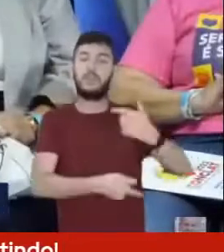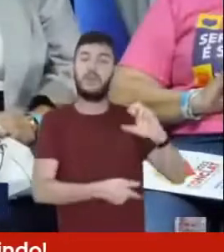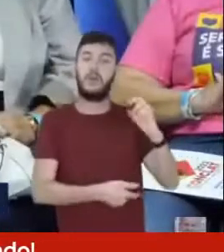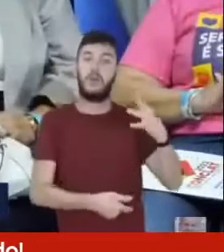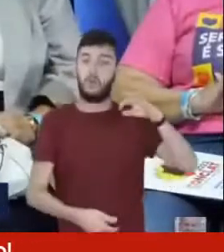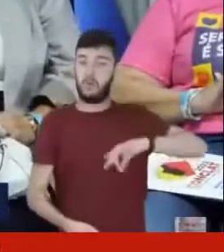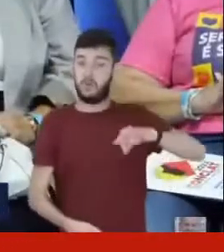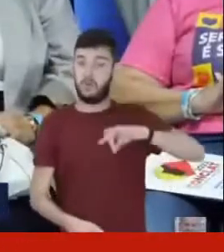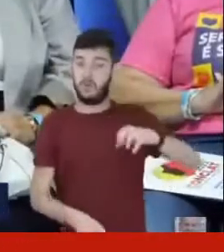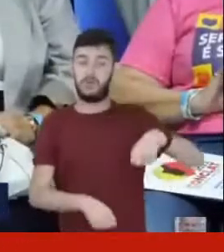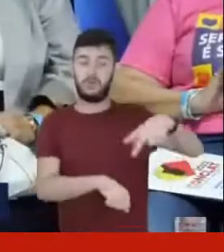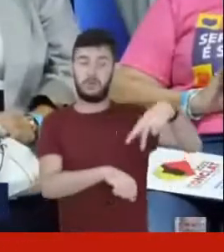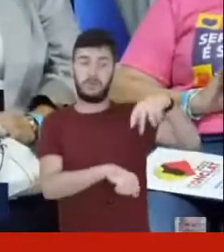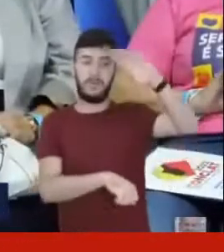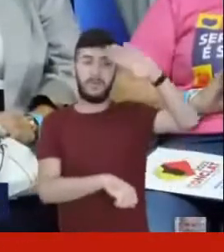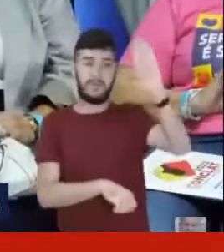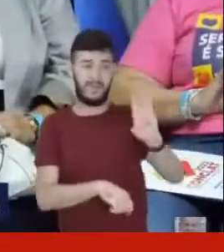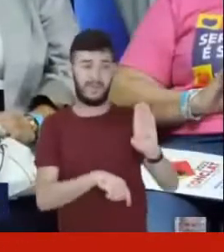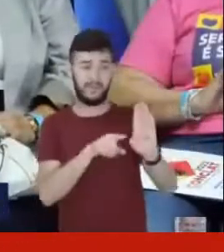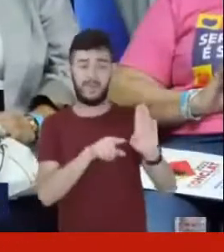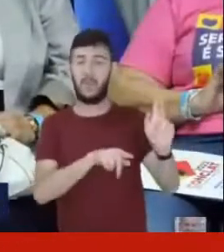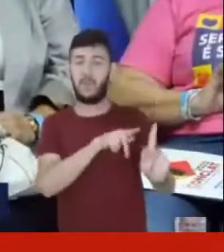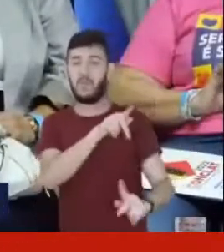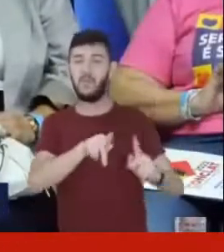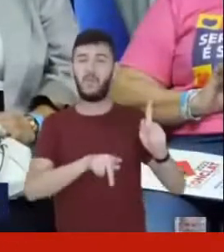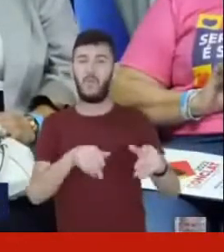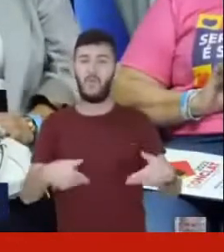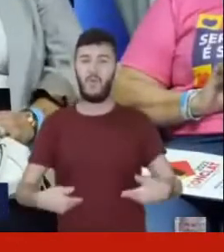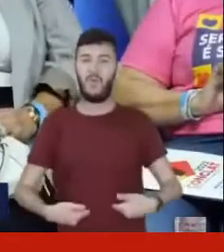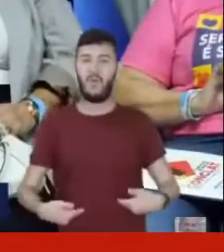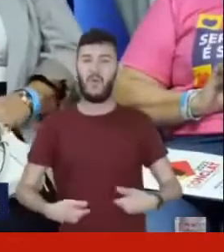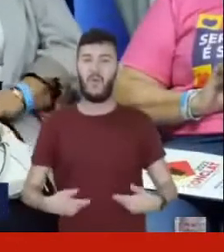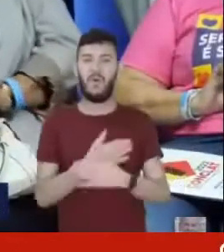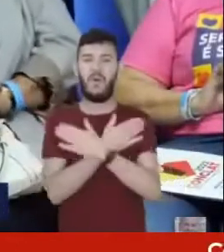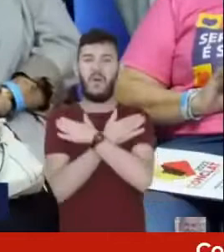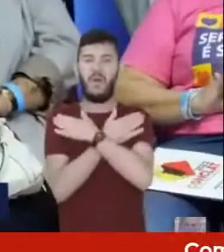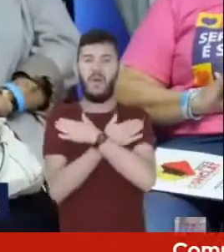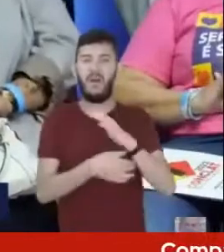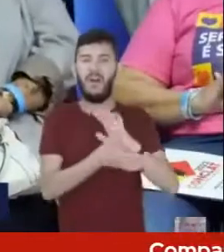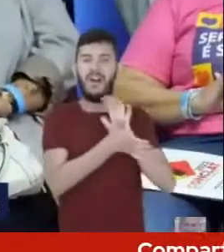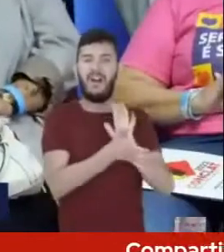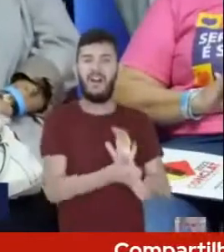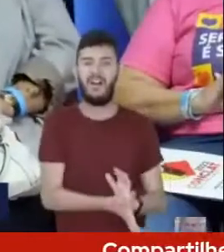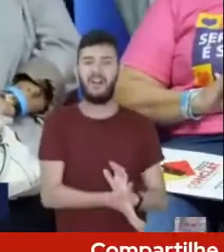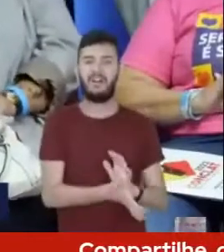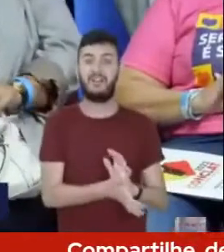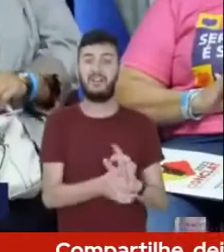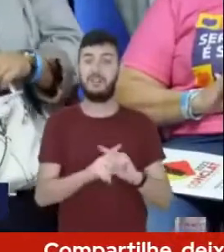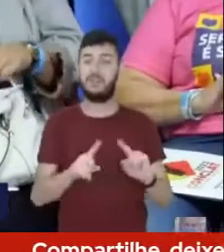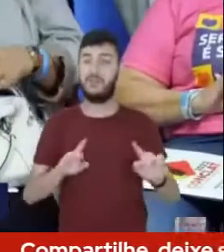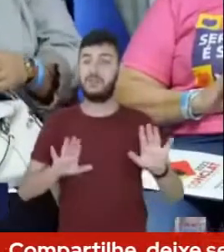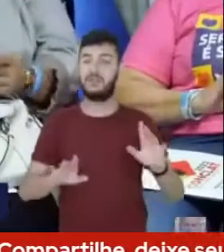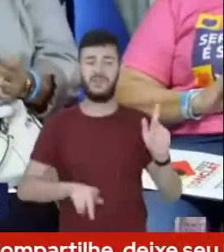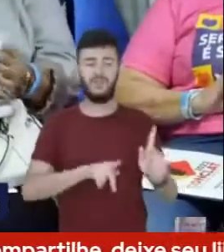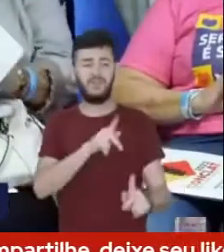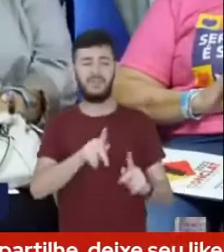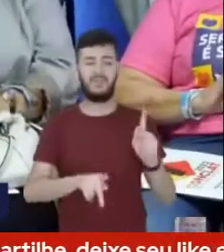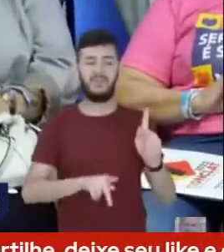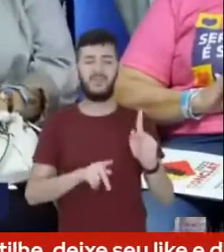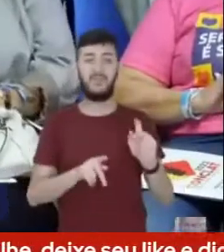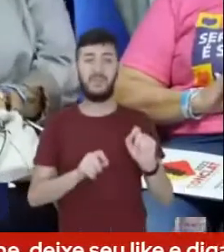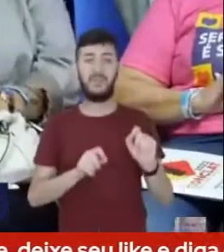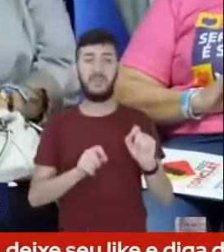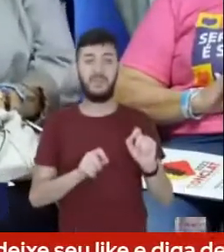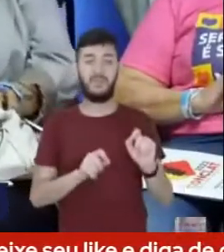passando fome, está desempregada, está na miséria, eles estão desmontando, vendendo carteira de crédito,